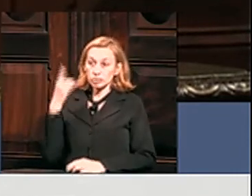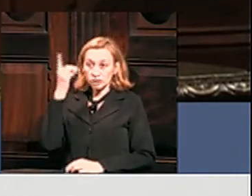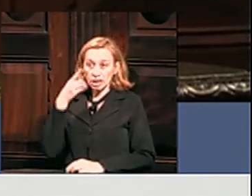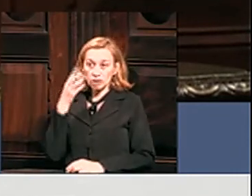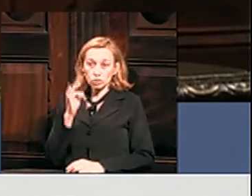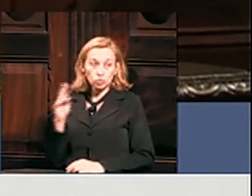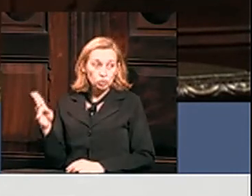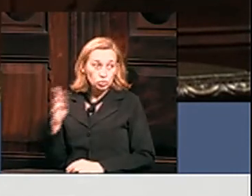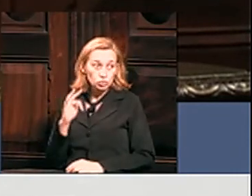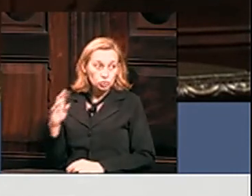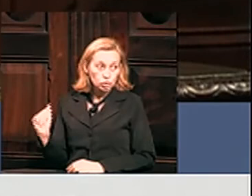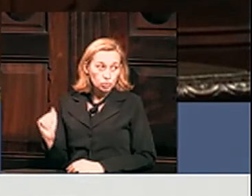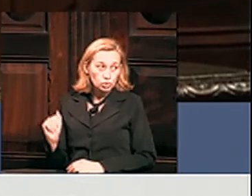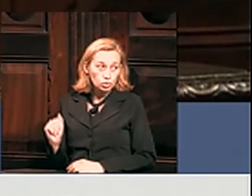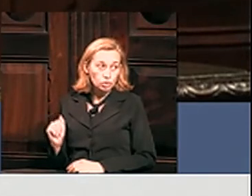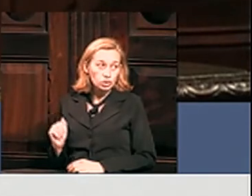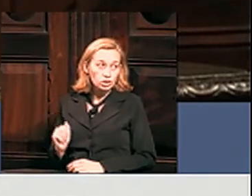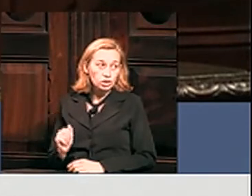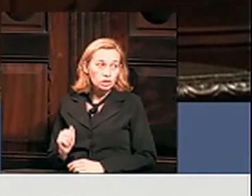apresentarei um voto escrito